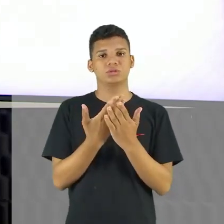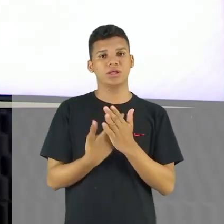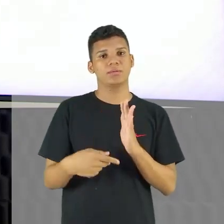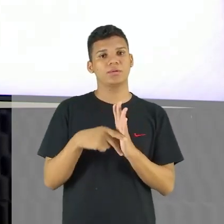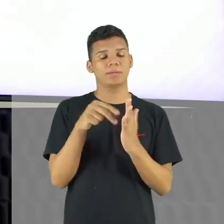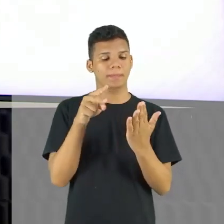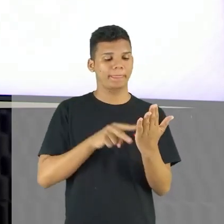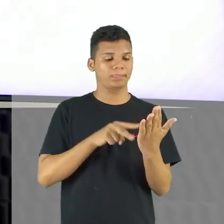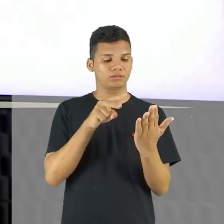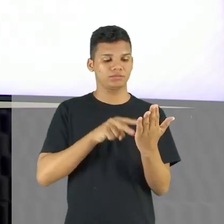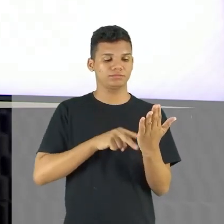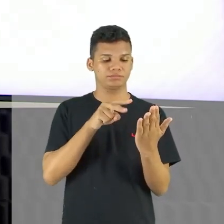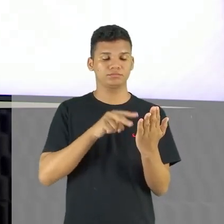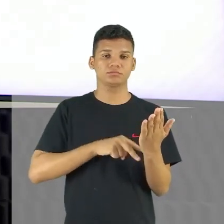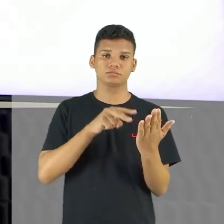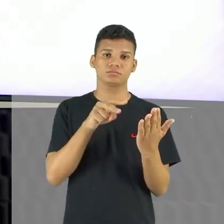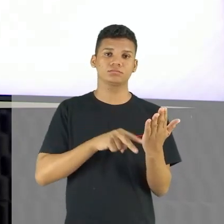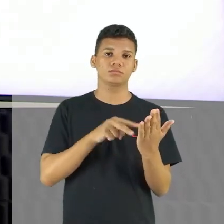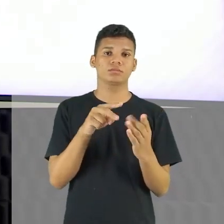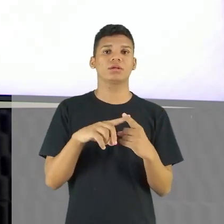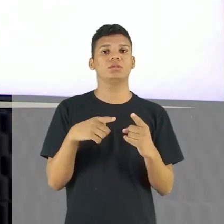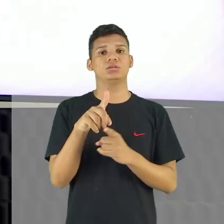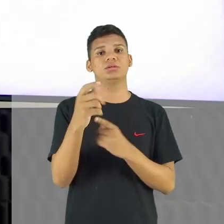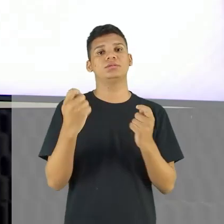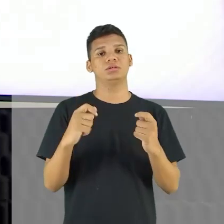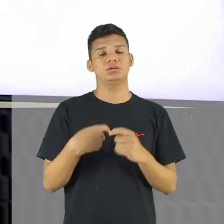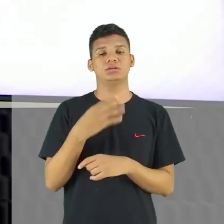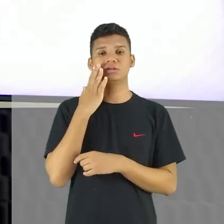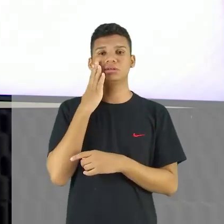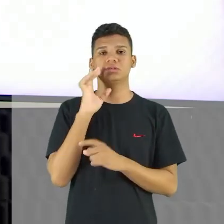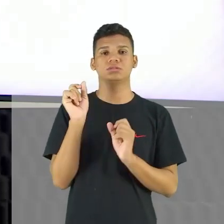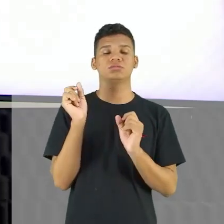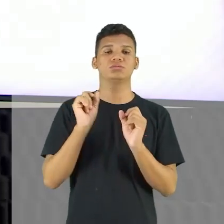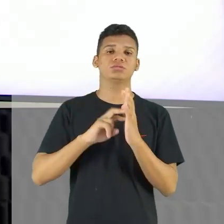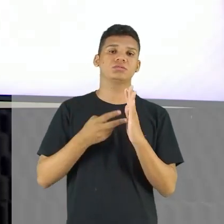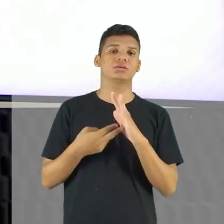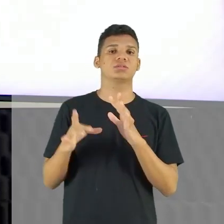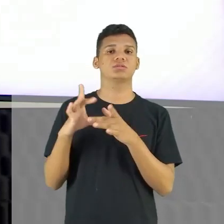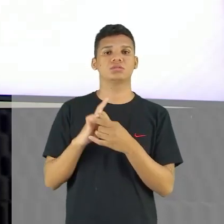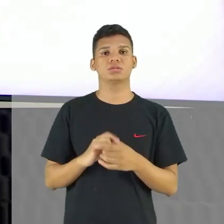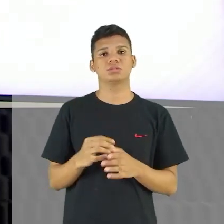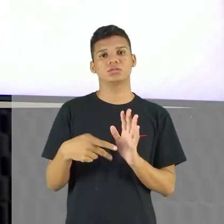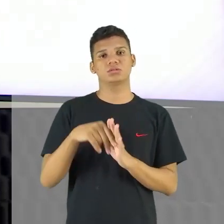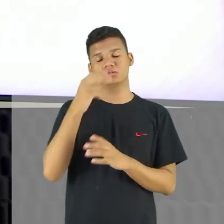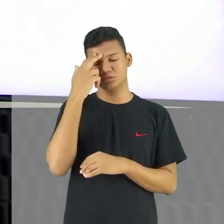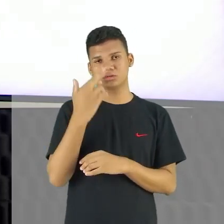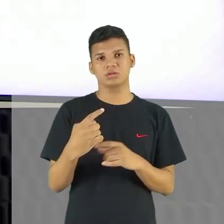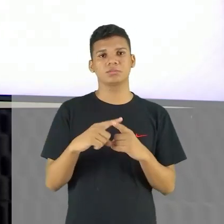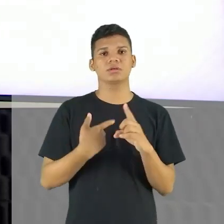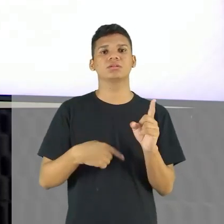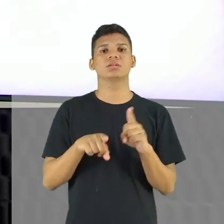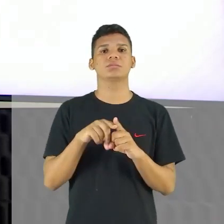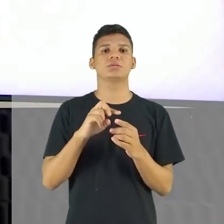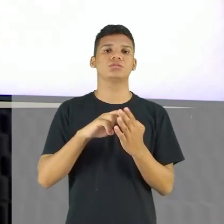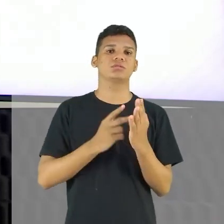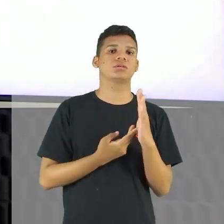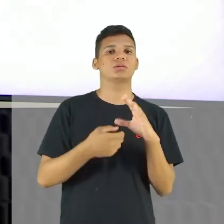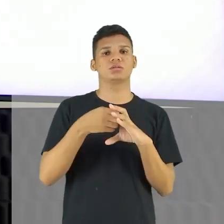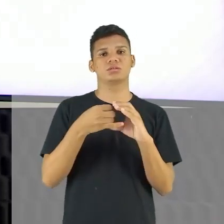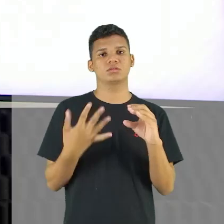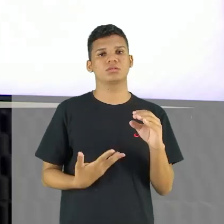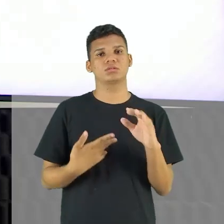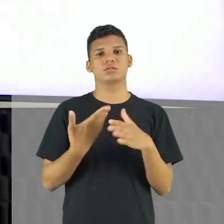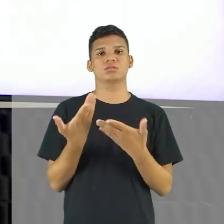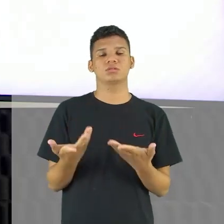Que é literatura. E aí você precisa também saber do histórico, como eu já disse, e as características,